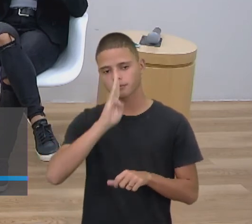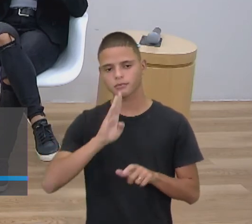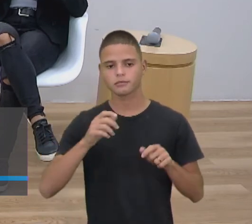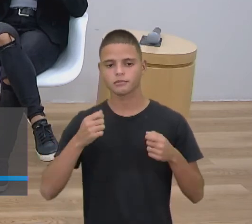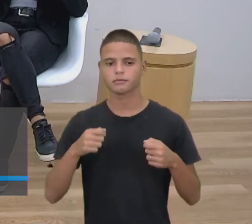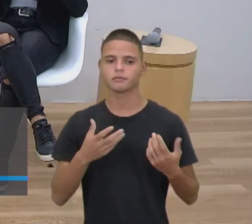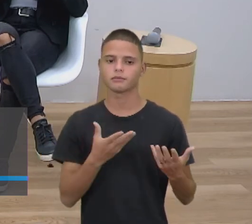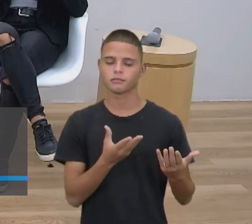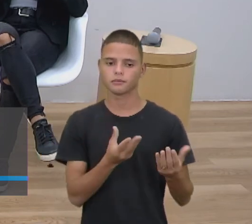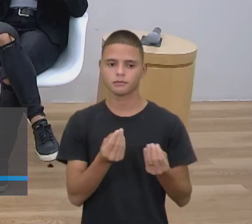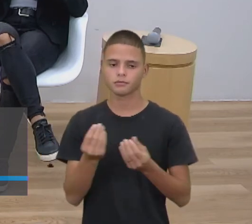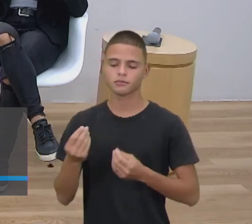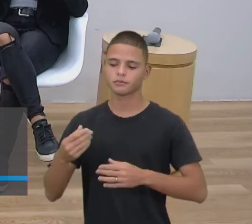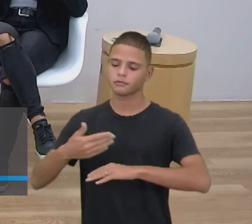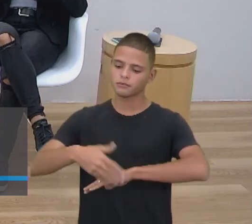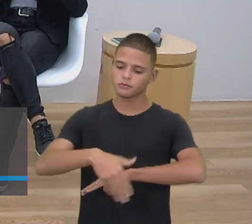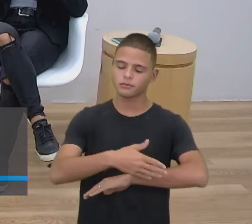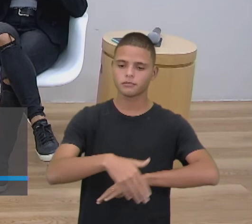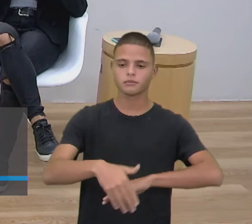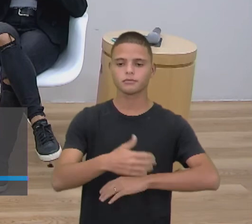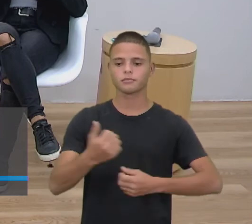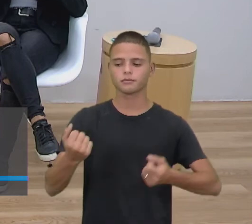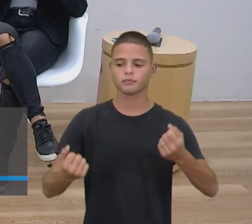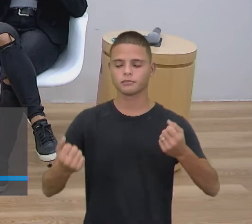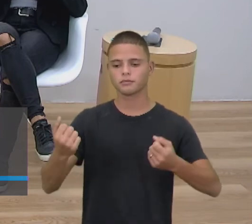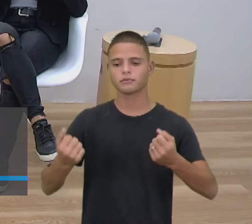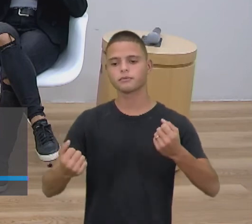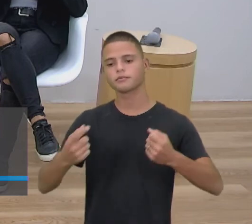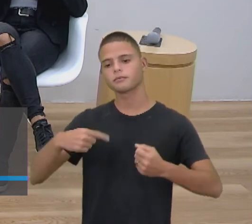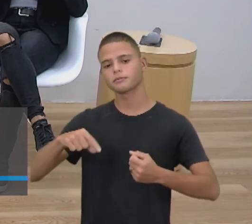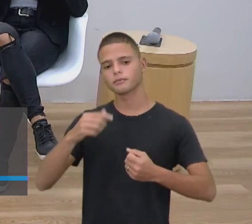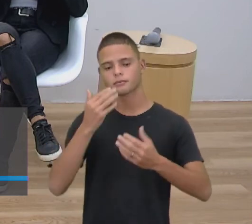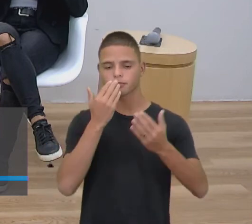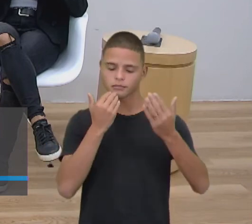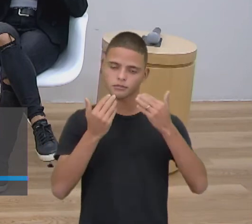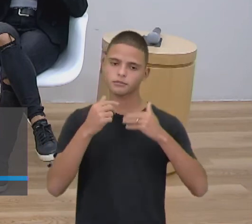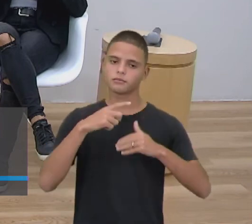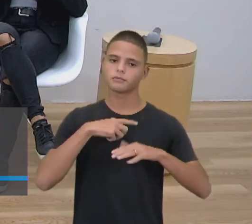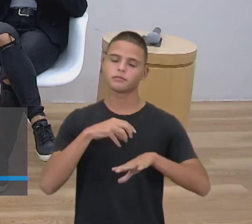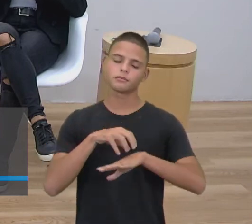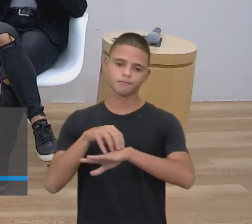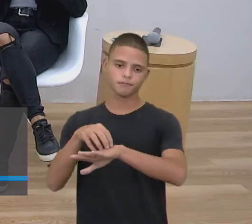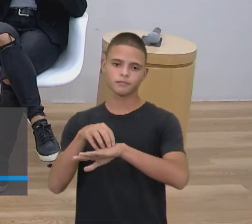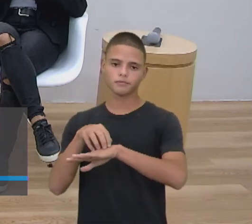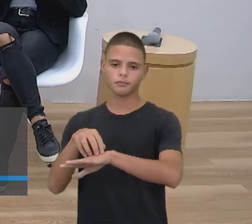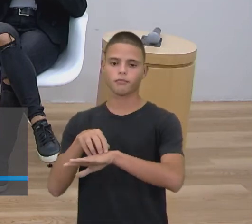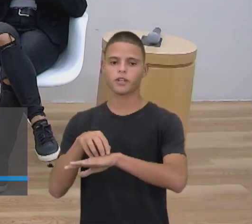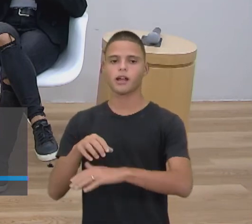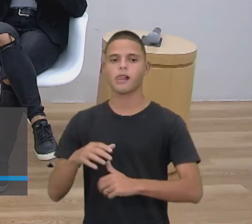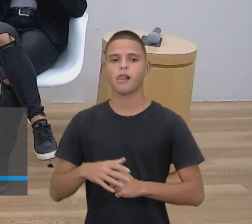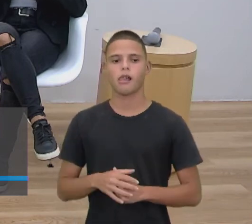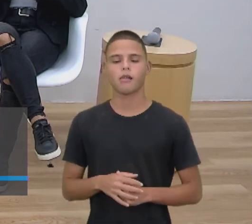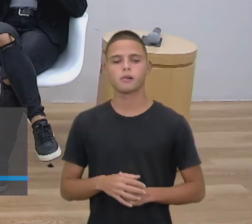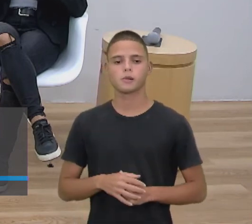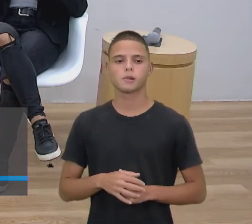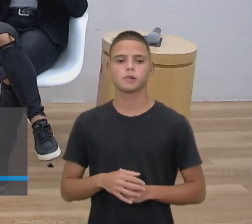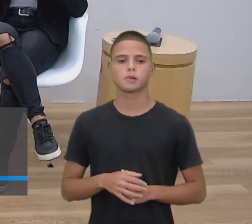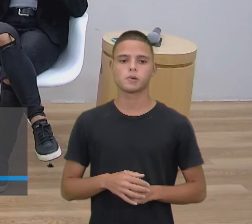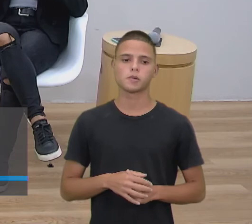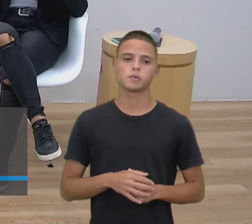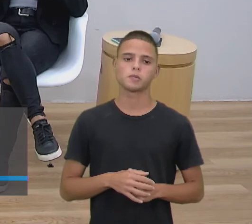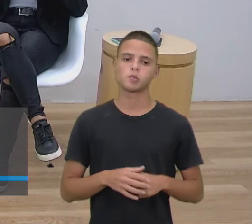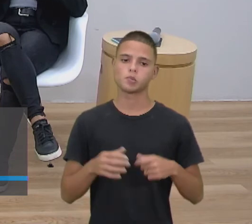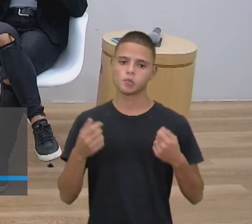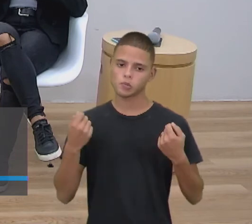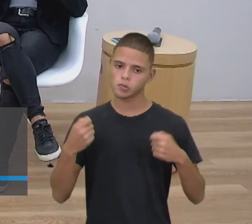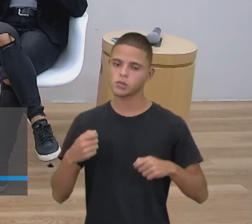das rodovias, das estradas, né, então os nossos alimentos, tudo vai por estrada, por caminhão, então, e